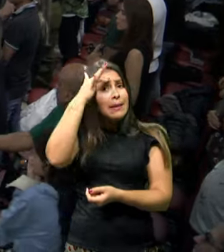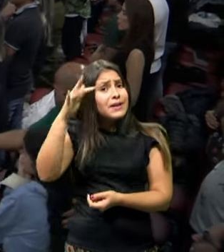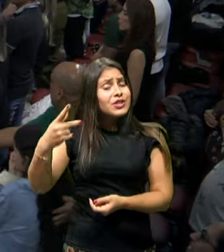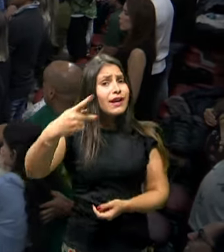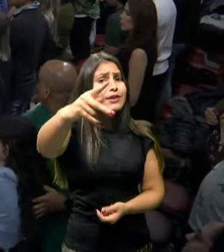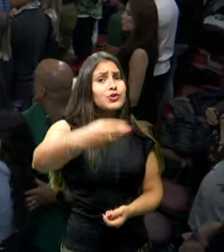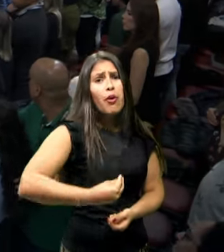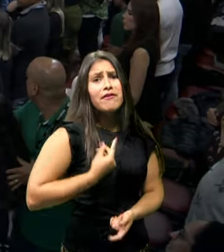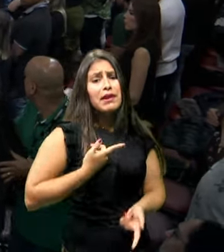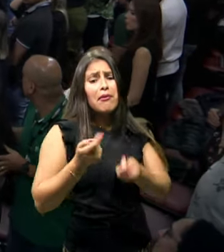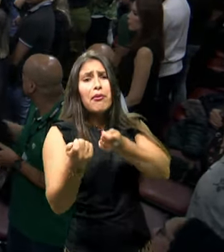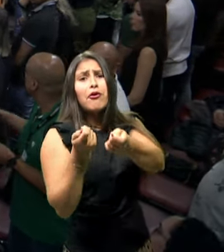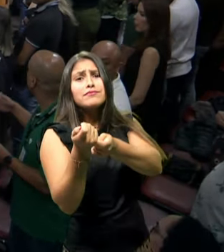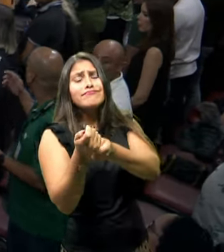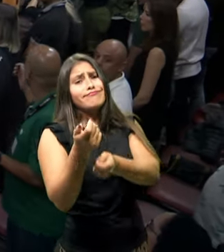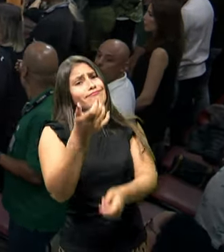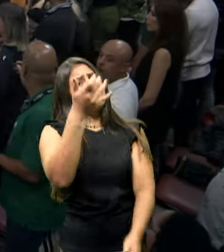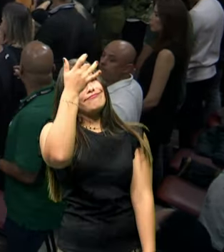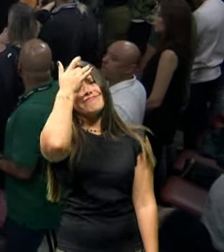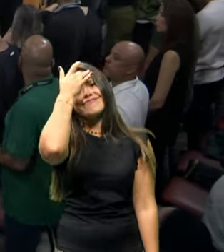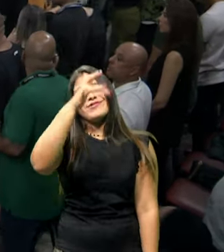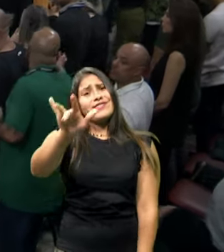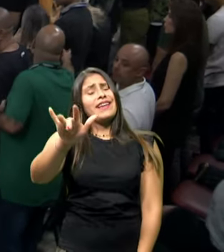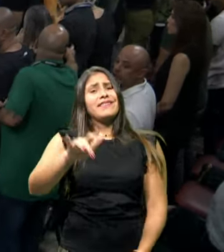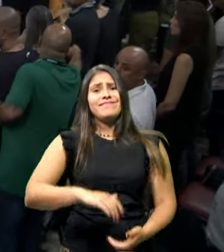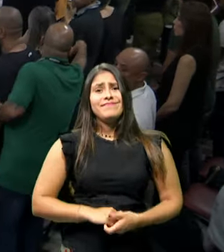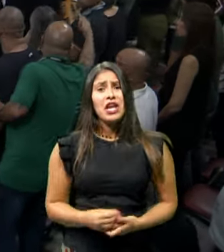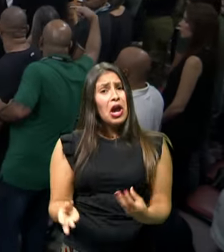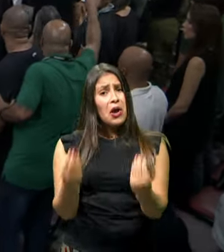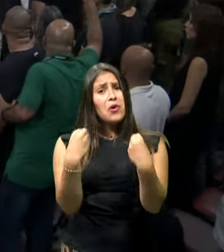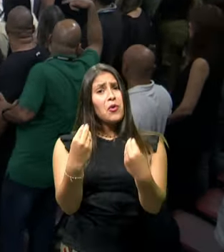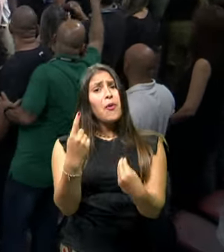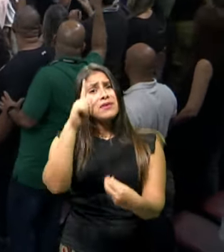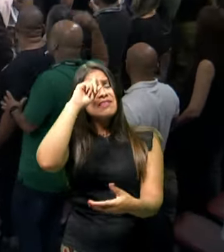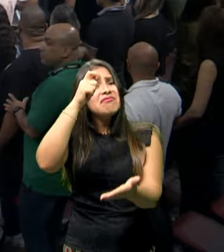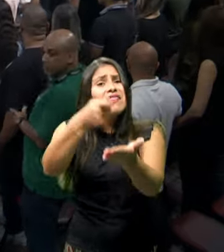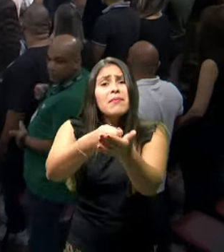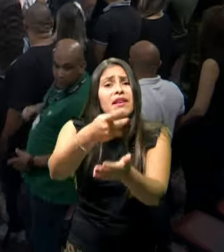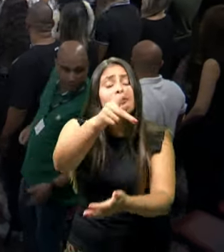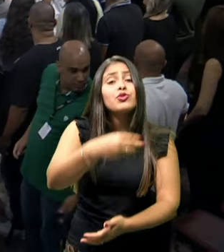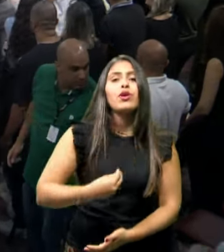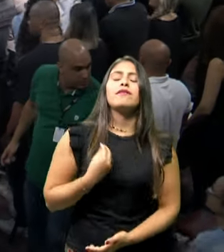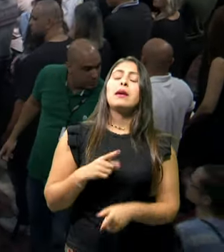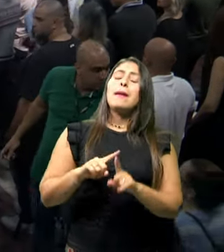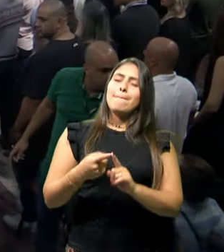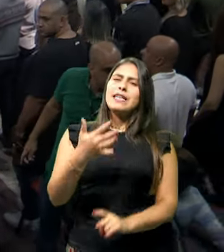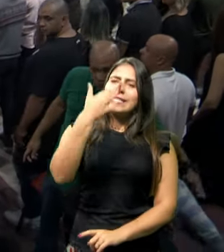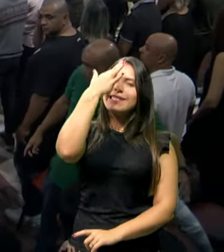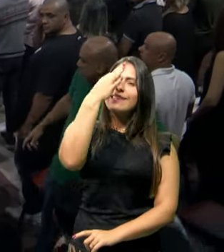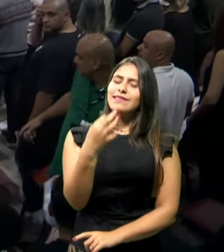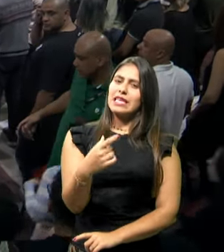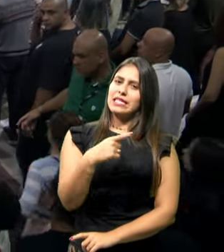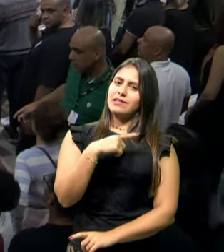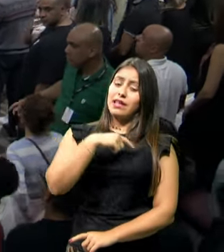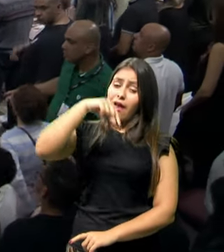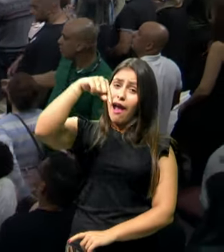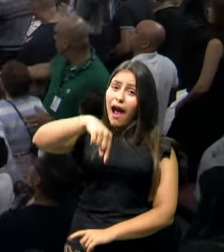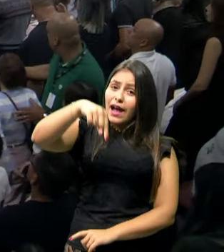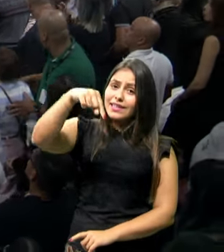Eu não sei nenhum minuto que vai acontecer na frente da minha vida, como é que eu vou determinar sobre a sua vida? Mas uma coisa eu sei, aqui nesse